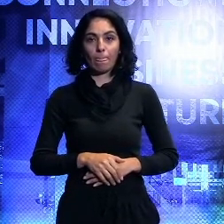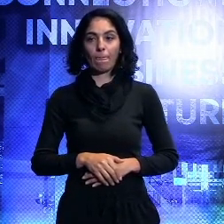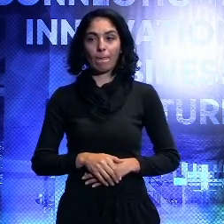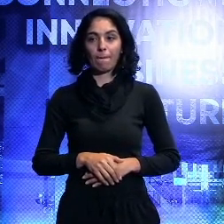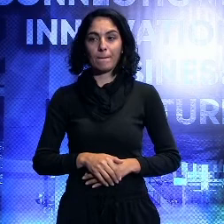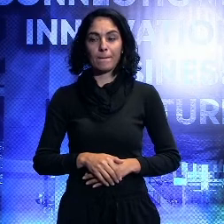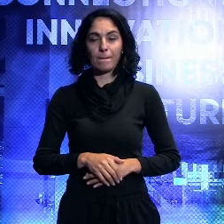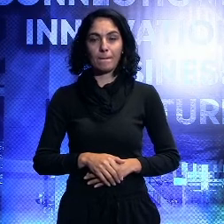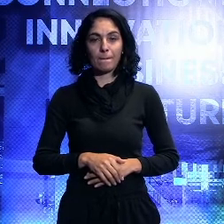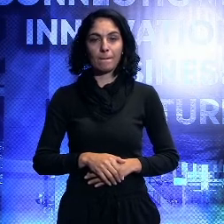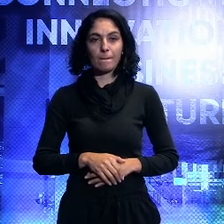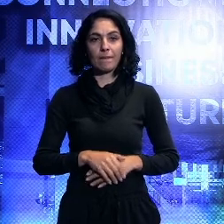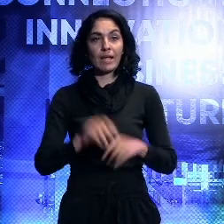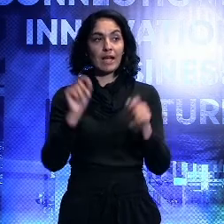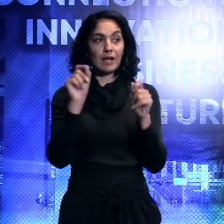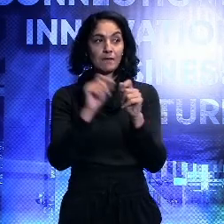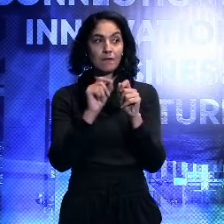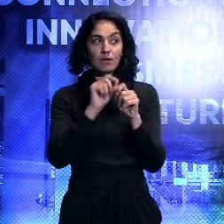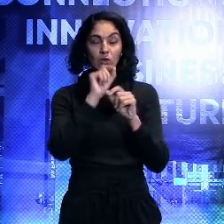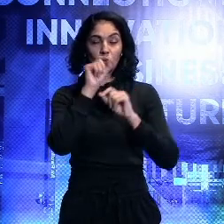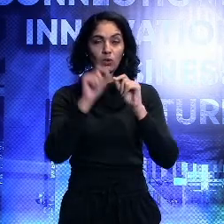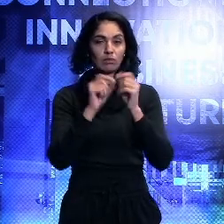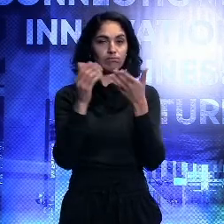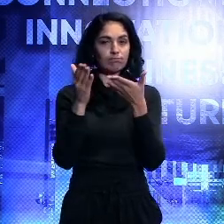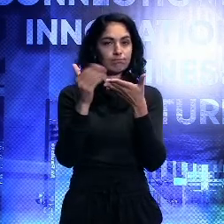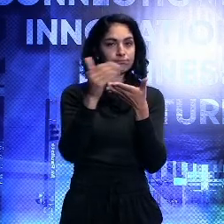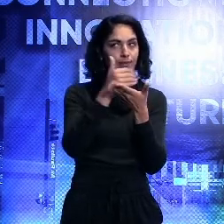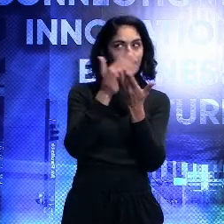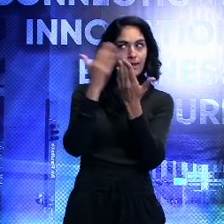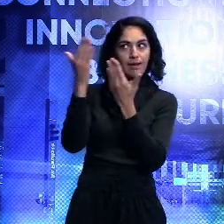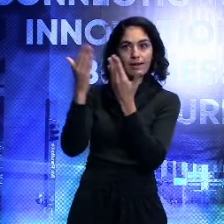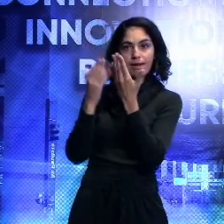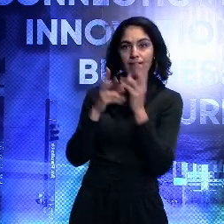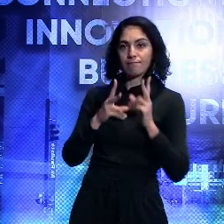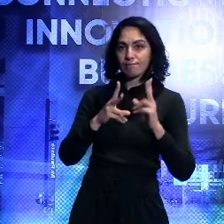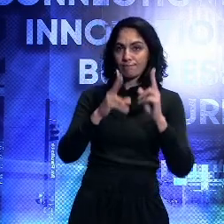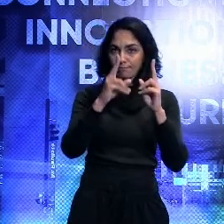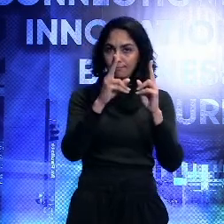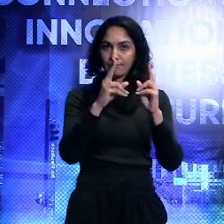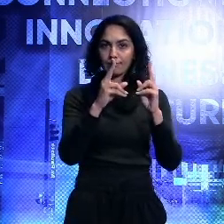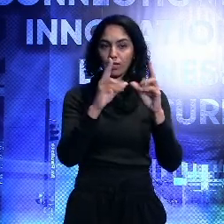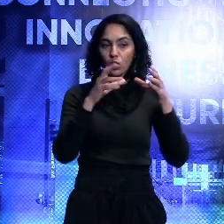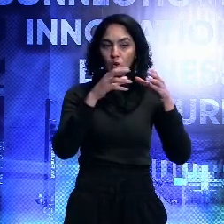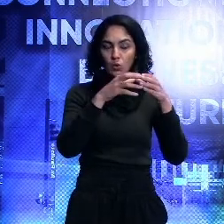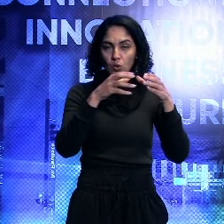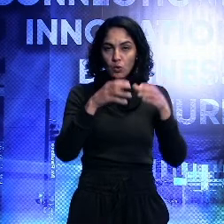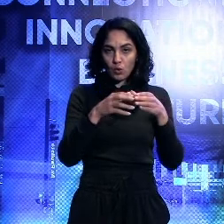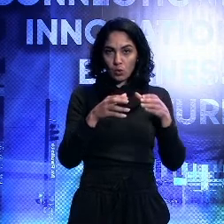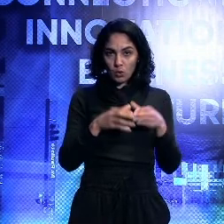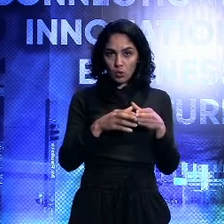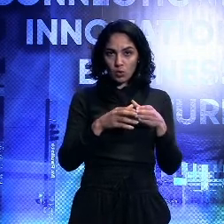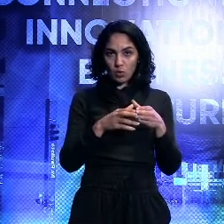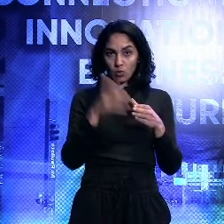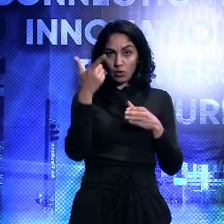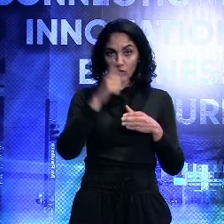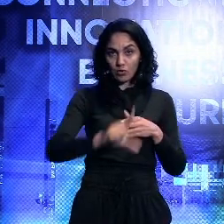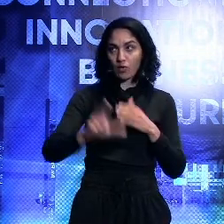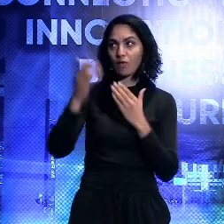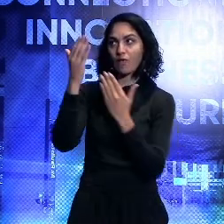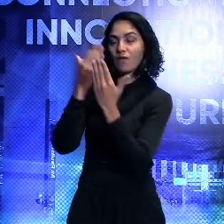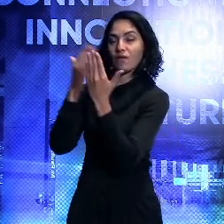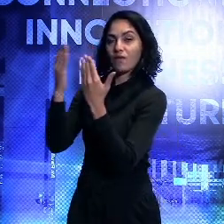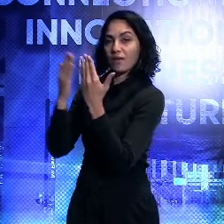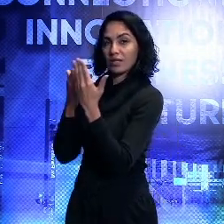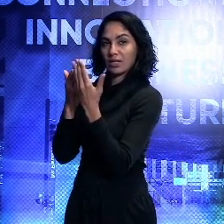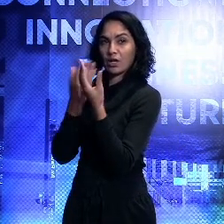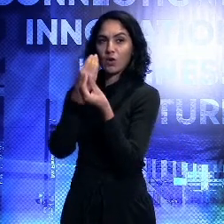E aí eu vou fazer uma segmentação de análise. Tá? Eu vou recortar em subgrupos e refazer a análise para tentar formar meus clusters. Tá? Como é que eu